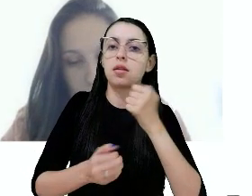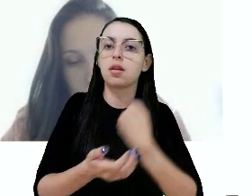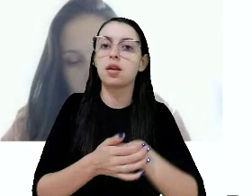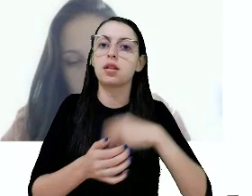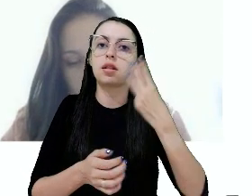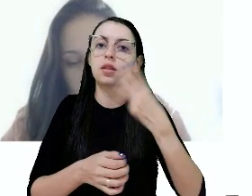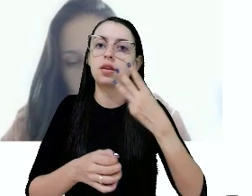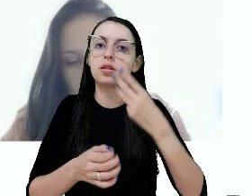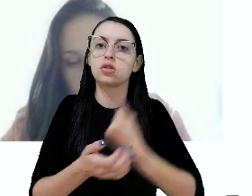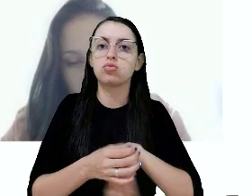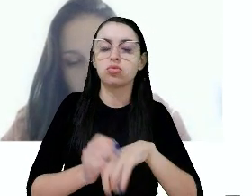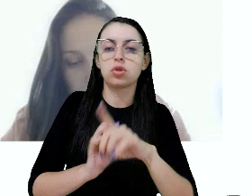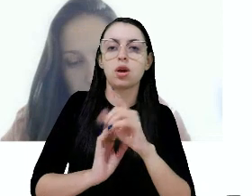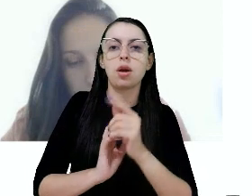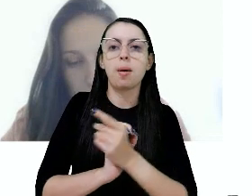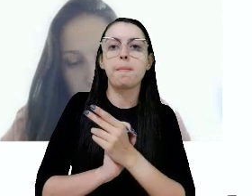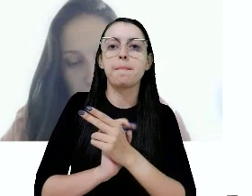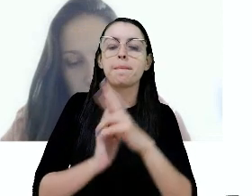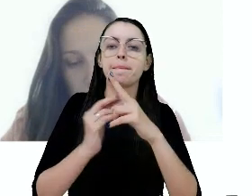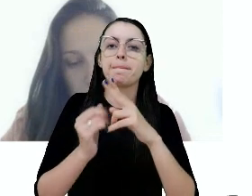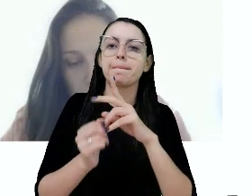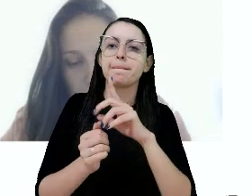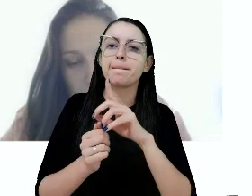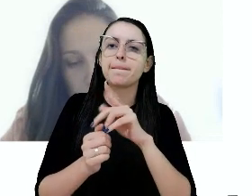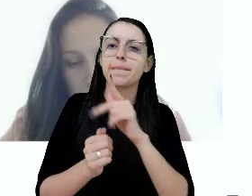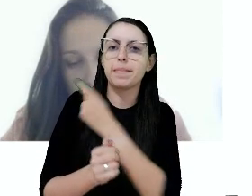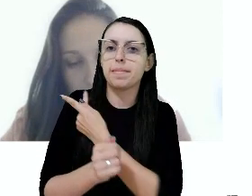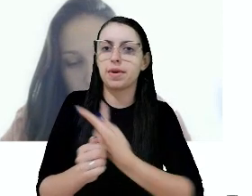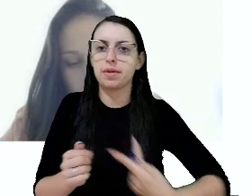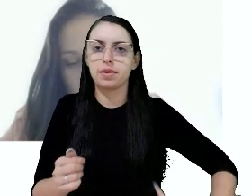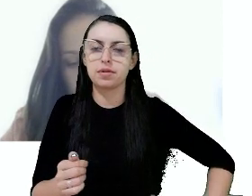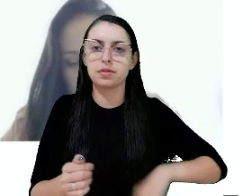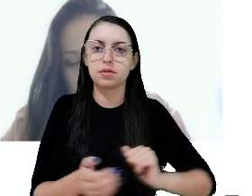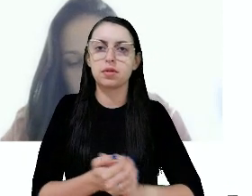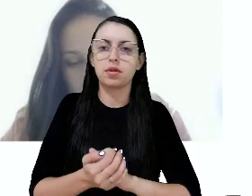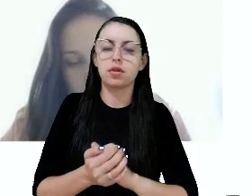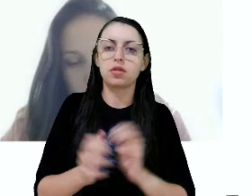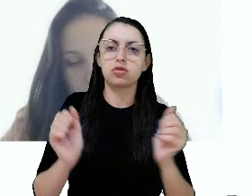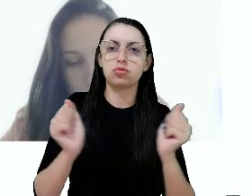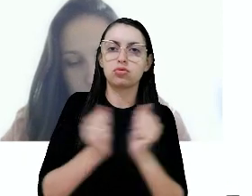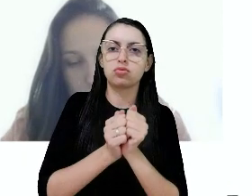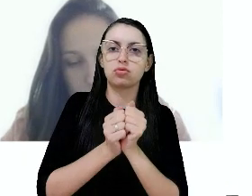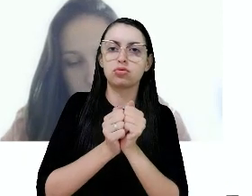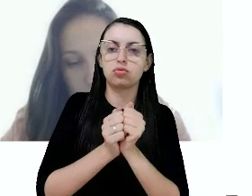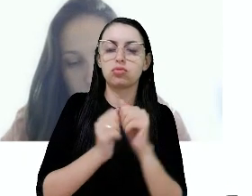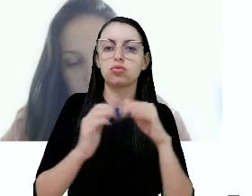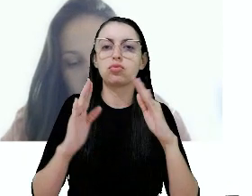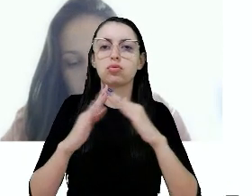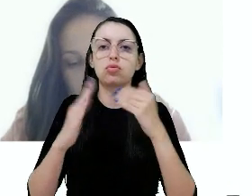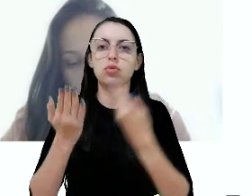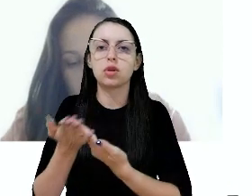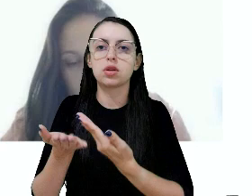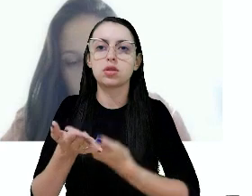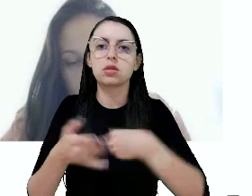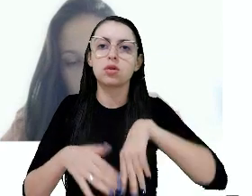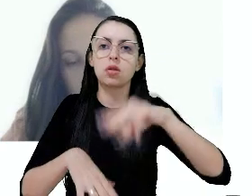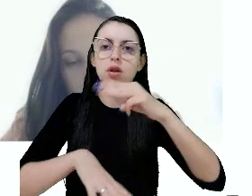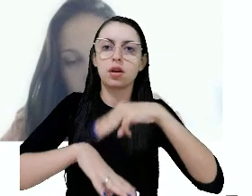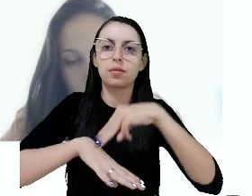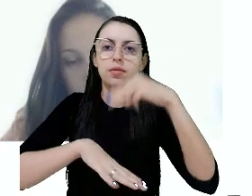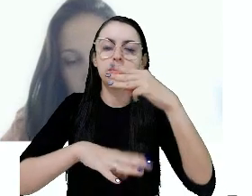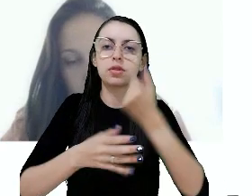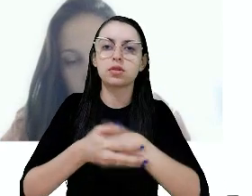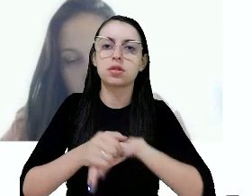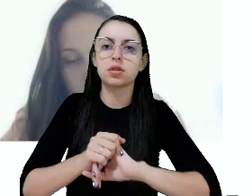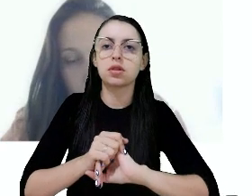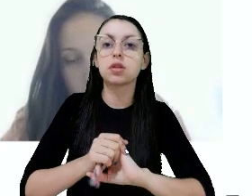de que sou presidente, e em correalização com a Escola de Magistrados,